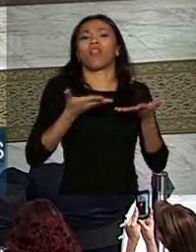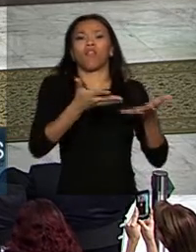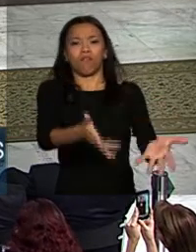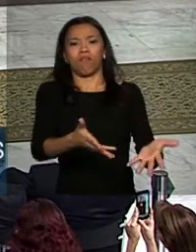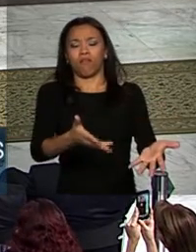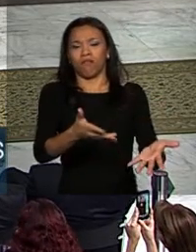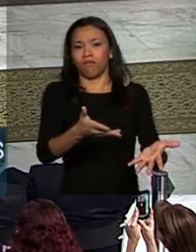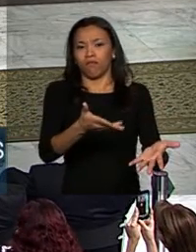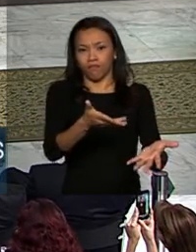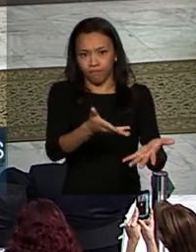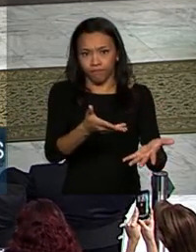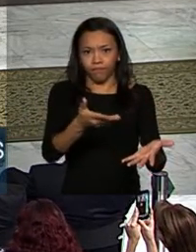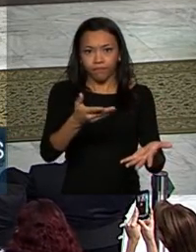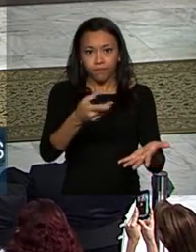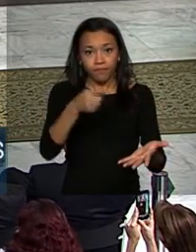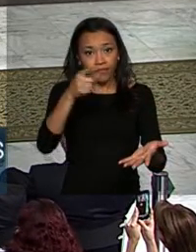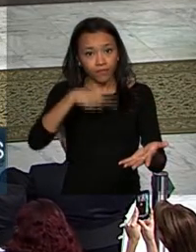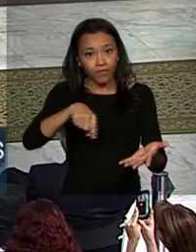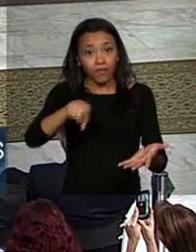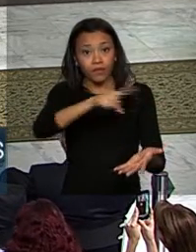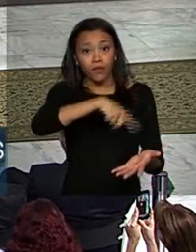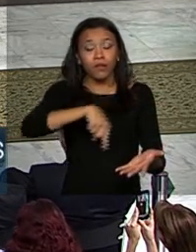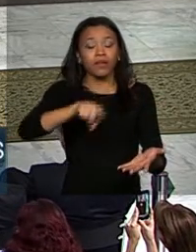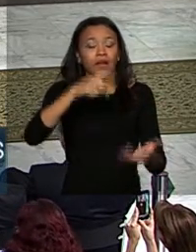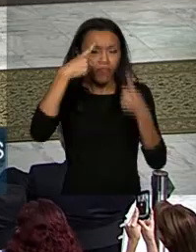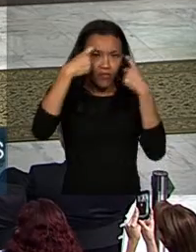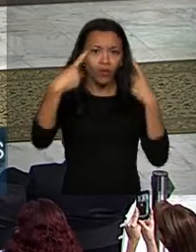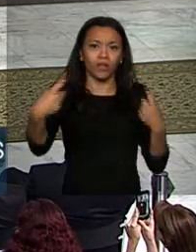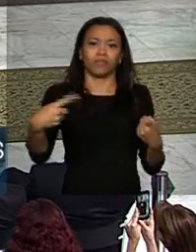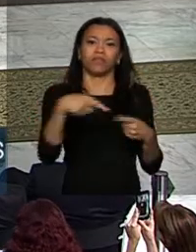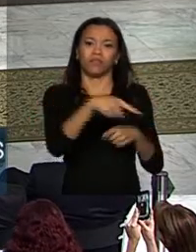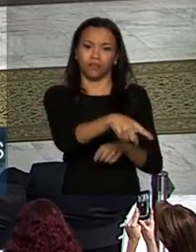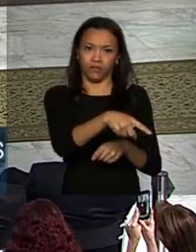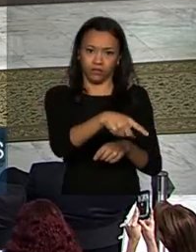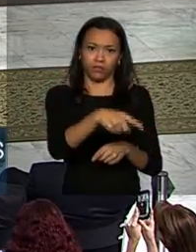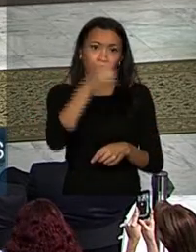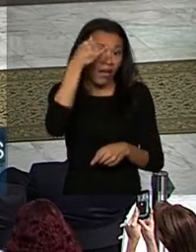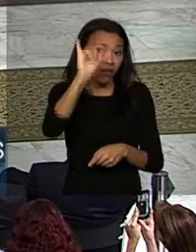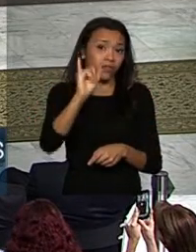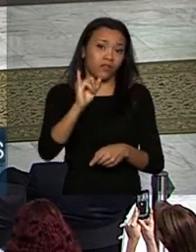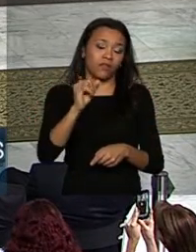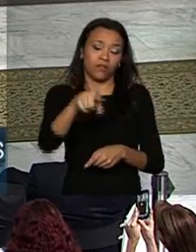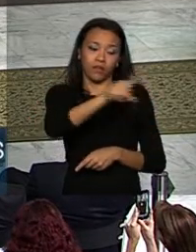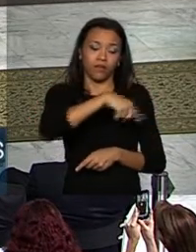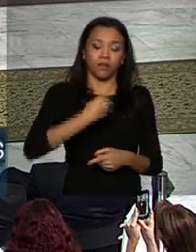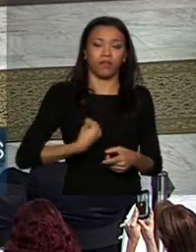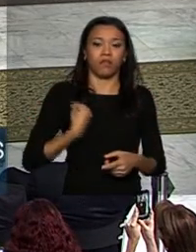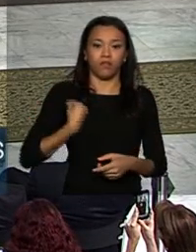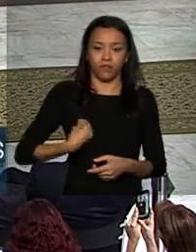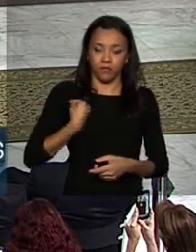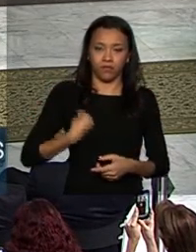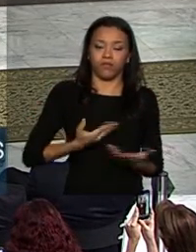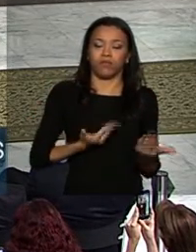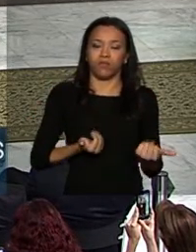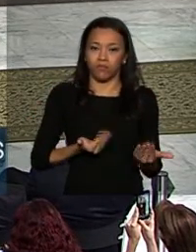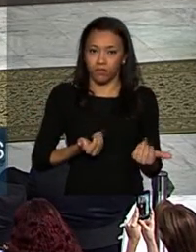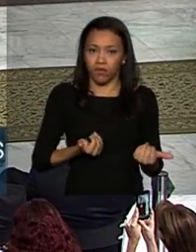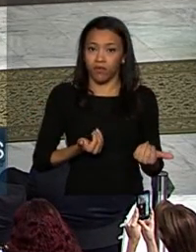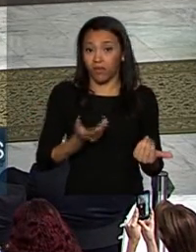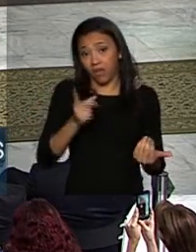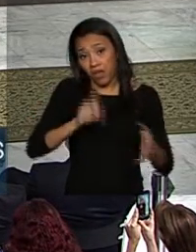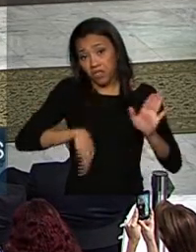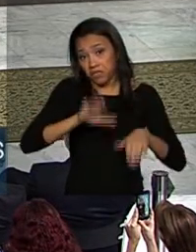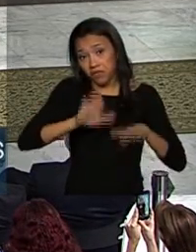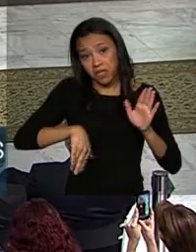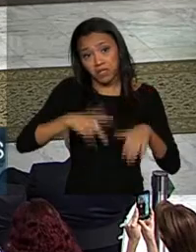como alternativa a violência ou muitas vezes sendo levado indevidamente